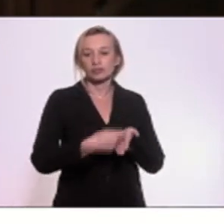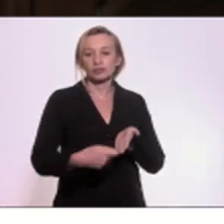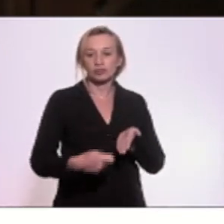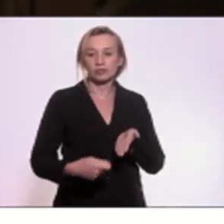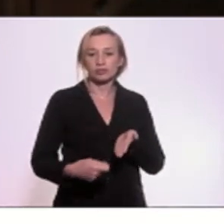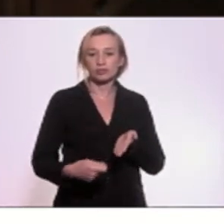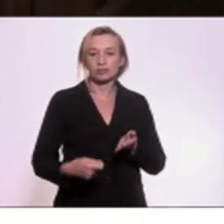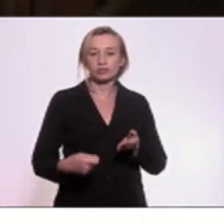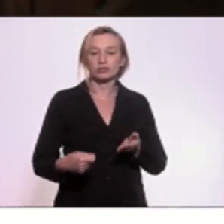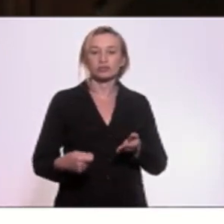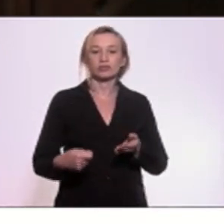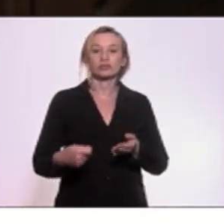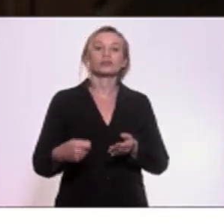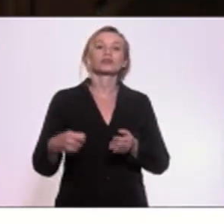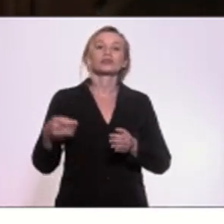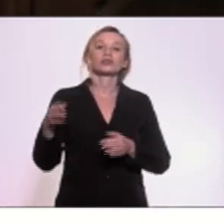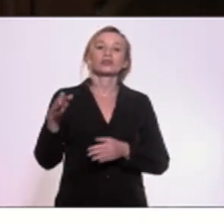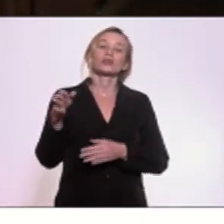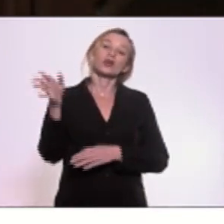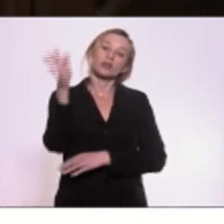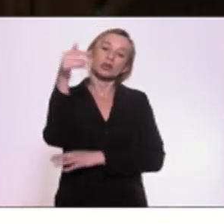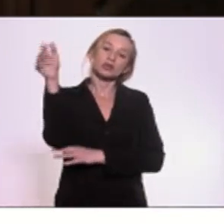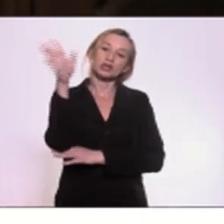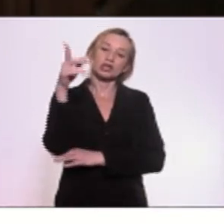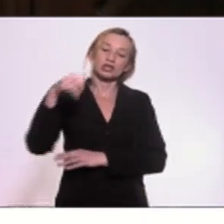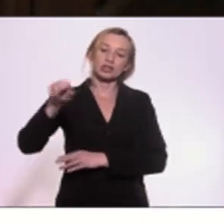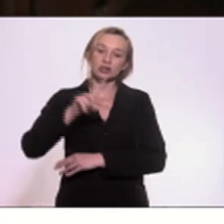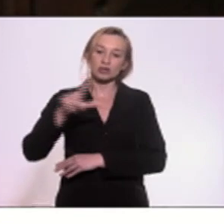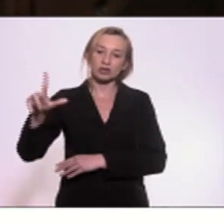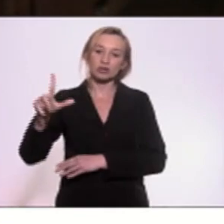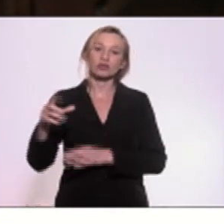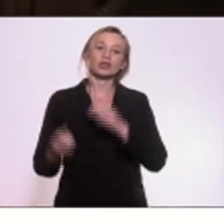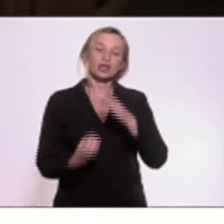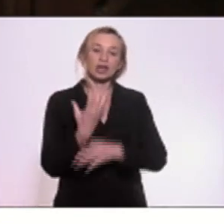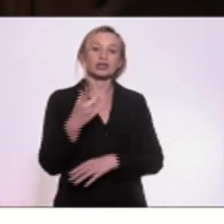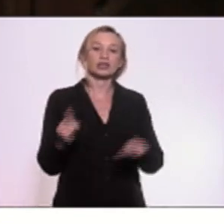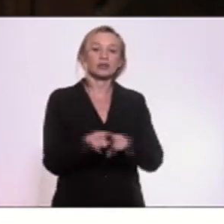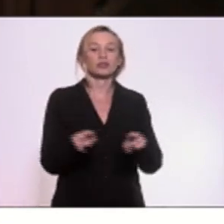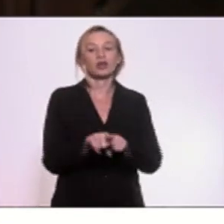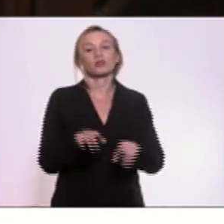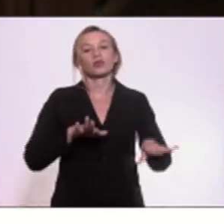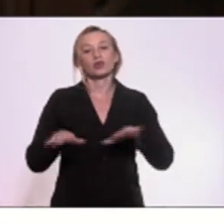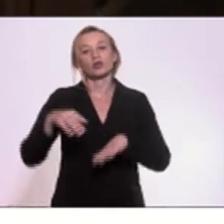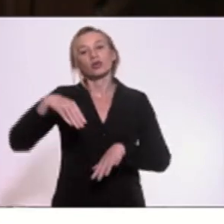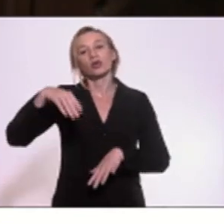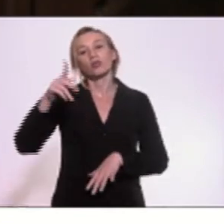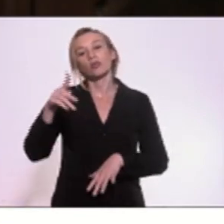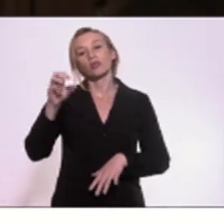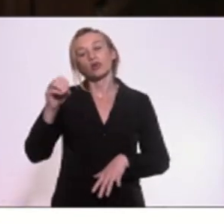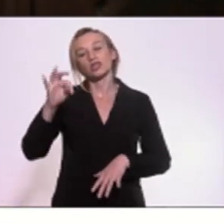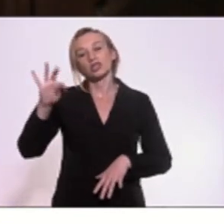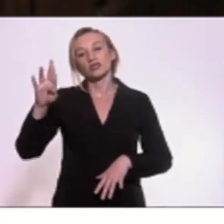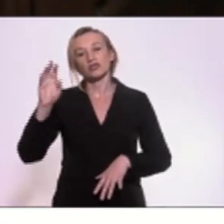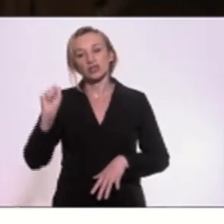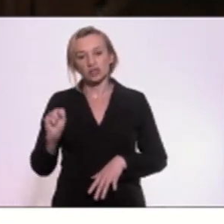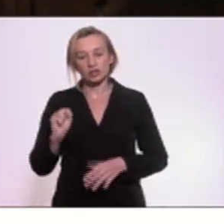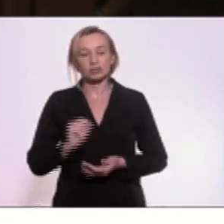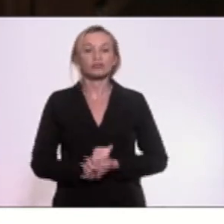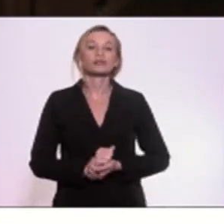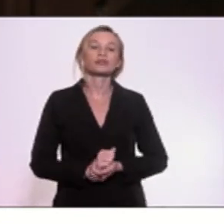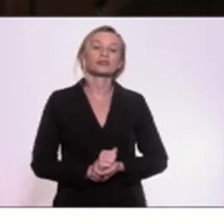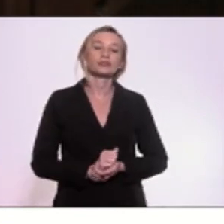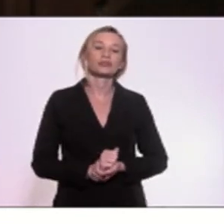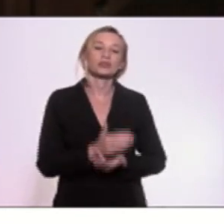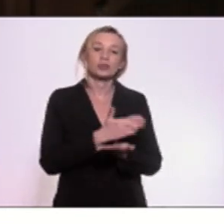nacional, que também foi criada pelo movimento positivista, começava